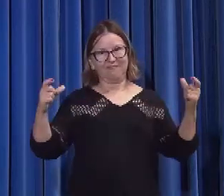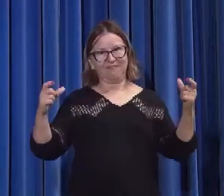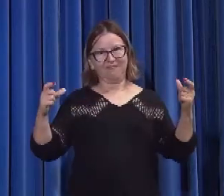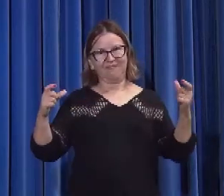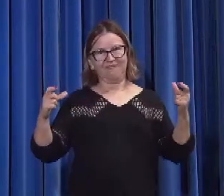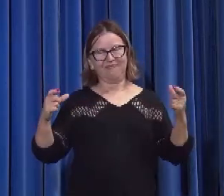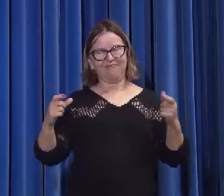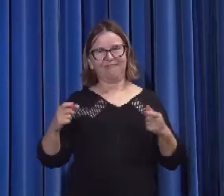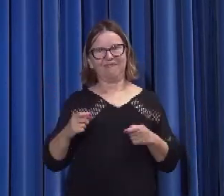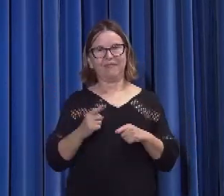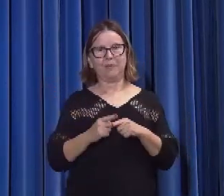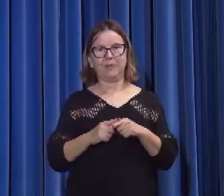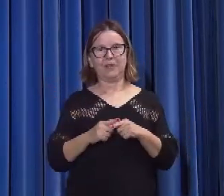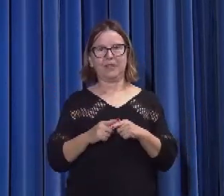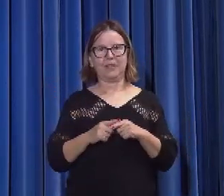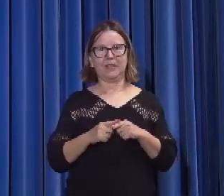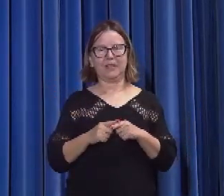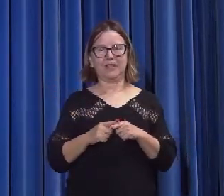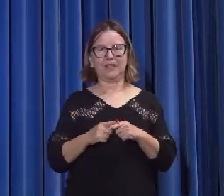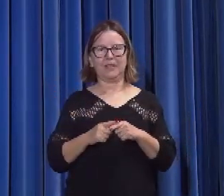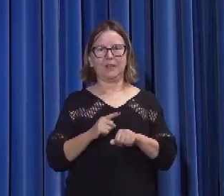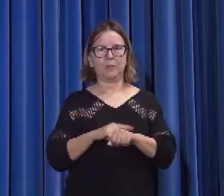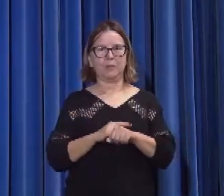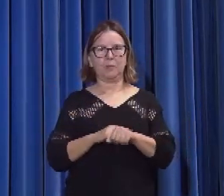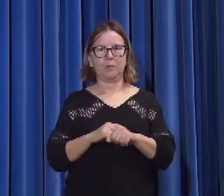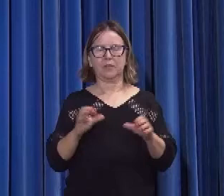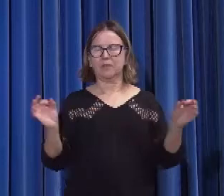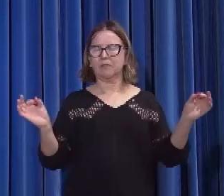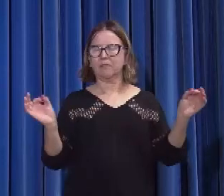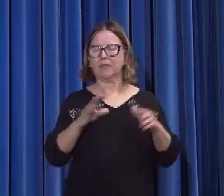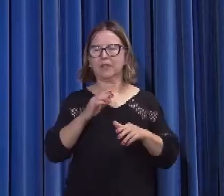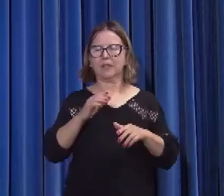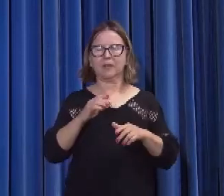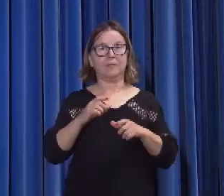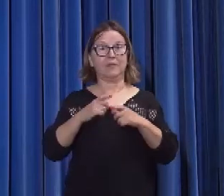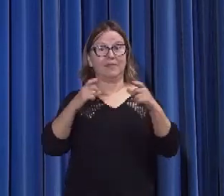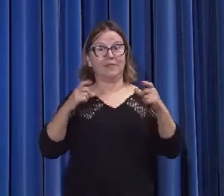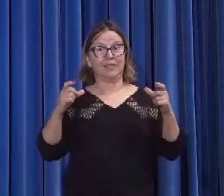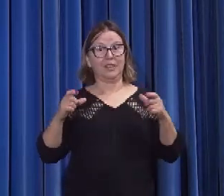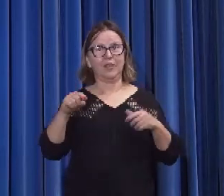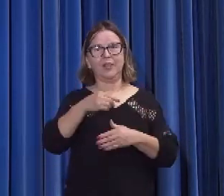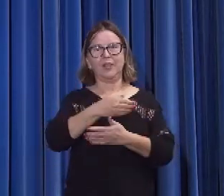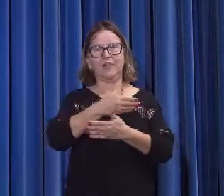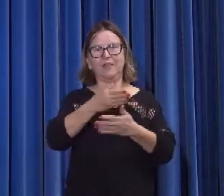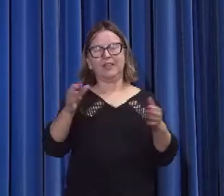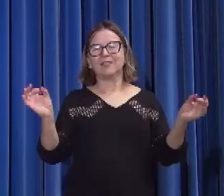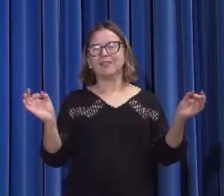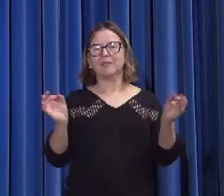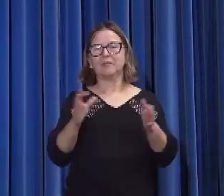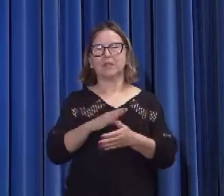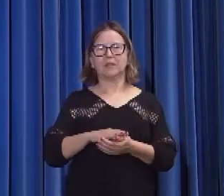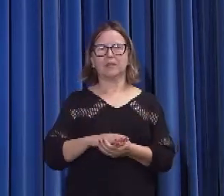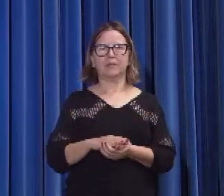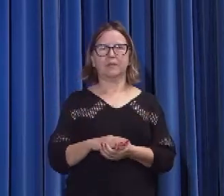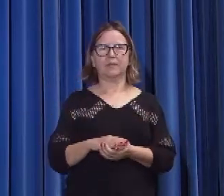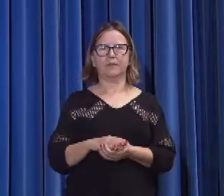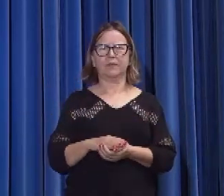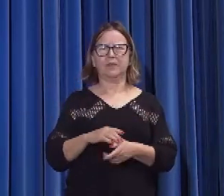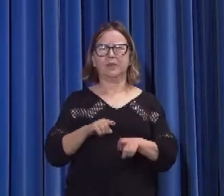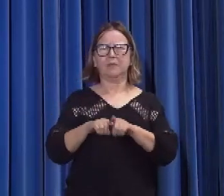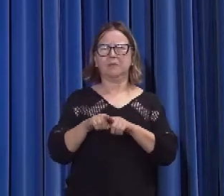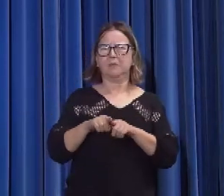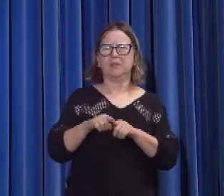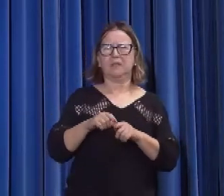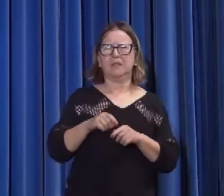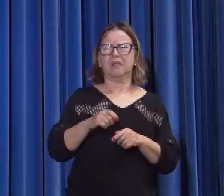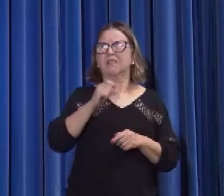Pois quando estiver plenamente desenvolvida, vocês serão maduros e completos. Meus irmãos, não adianta pedir a Deus: Senhor, eu quero